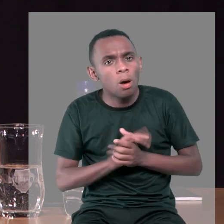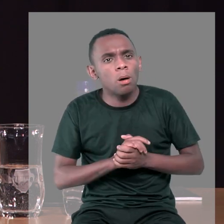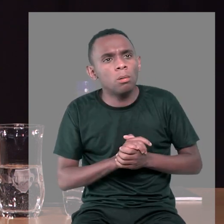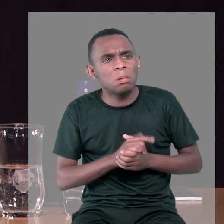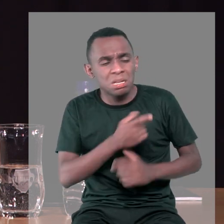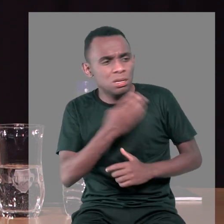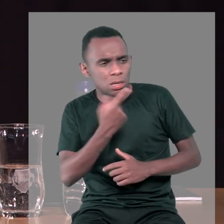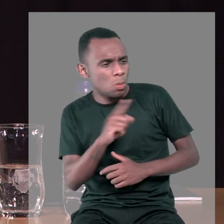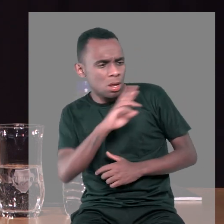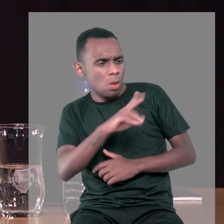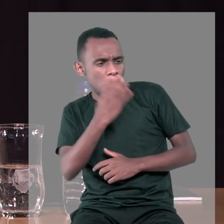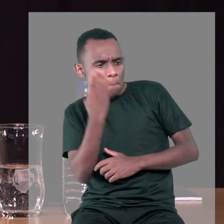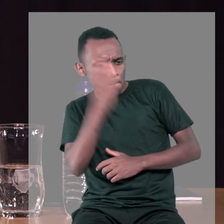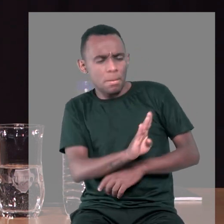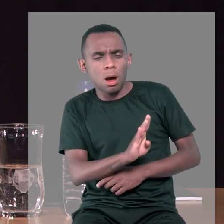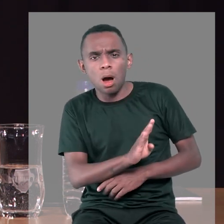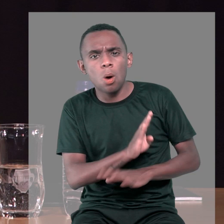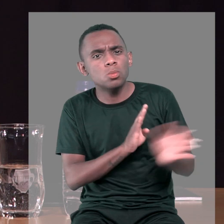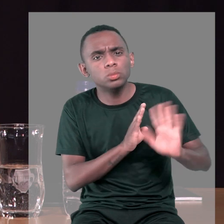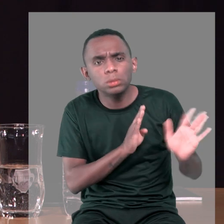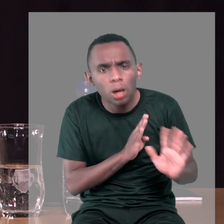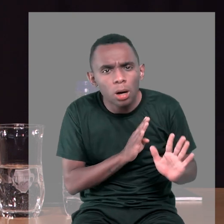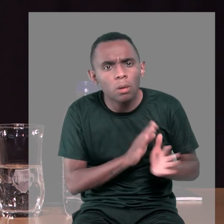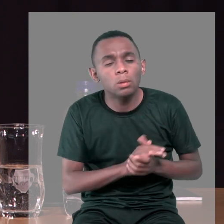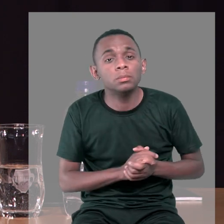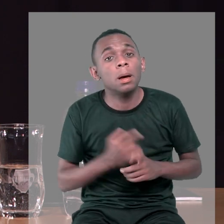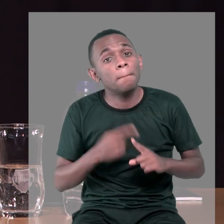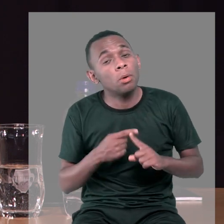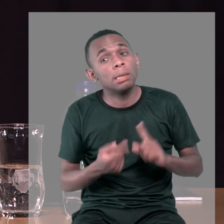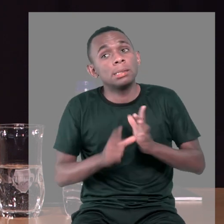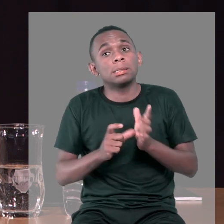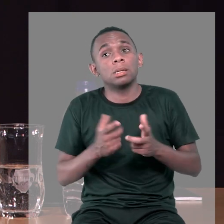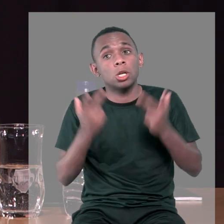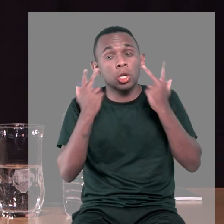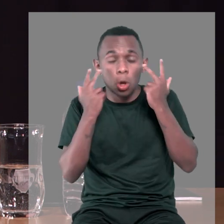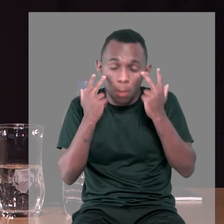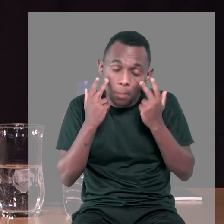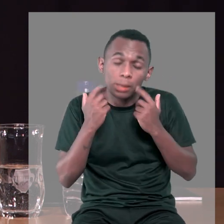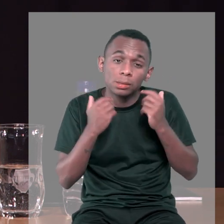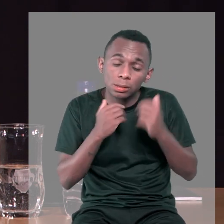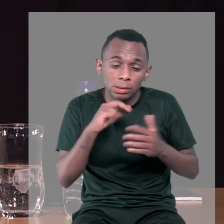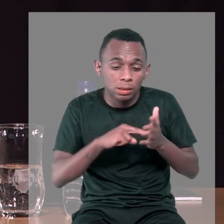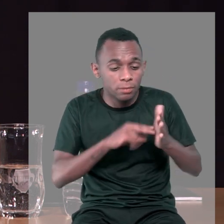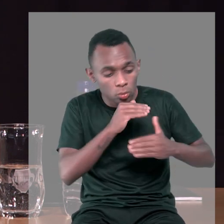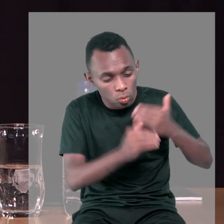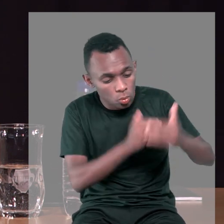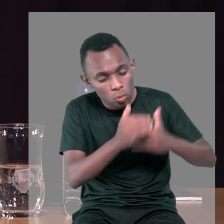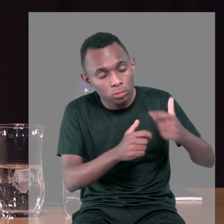pelas grandes mídias, mas não só, não é? Porque é compreensível que alguém